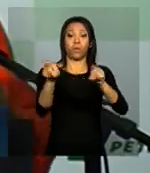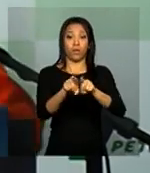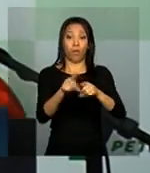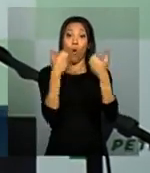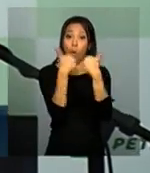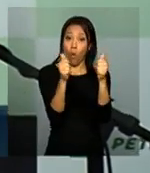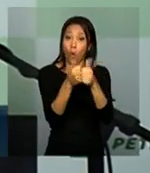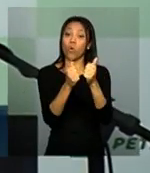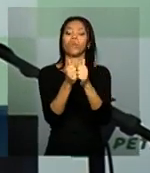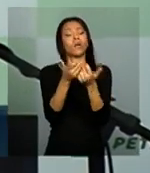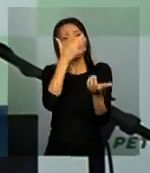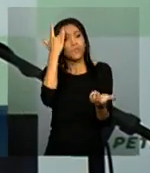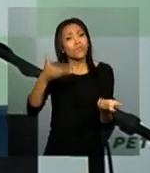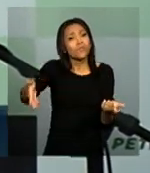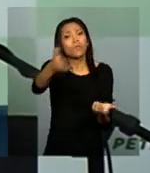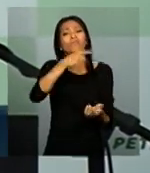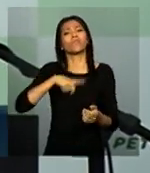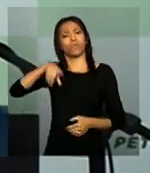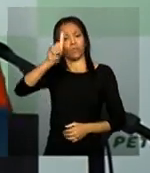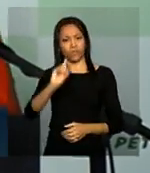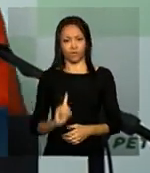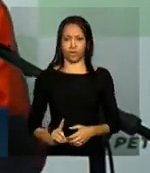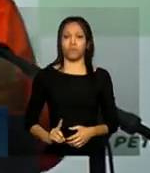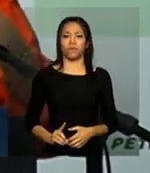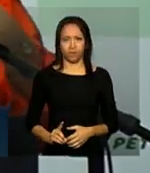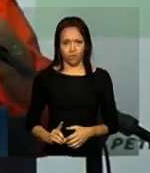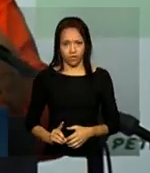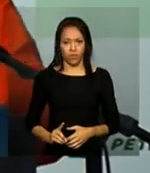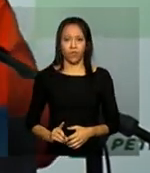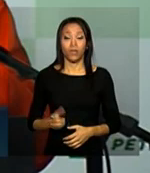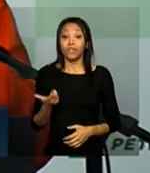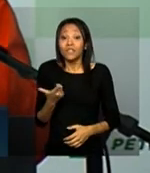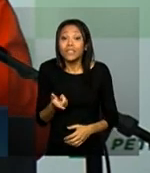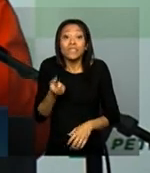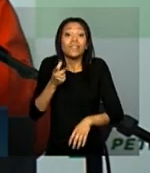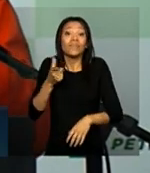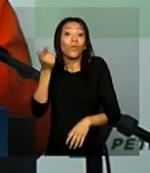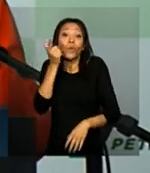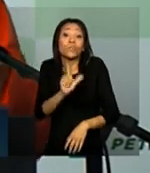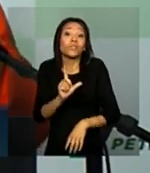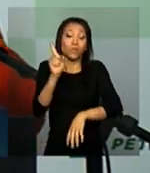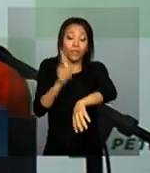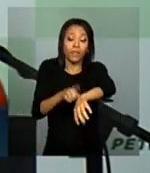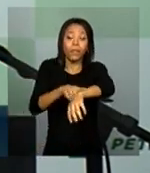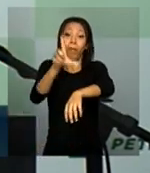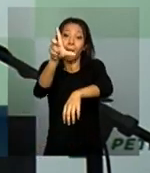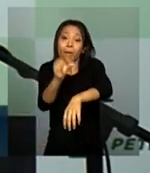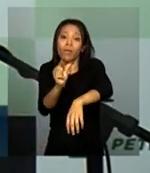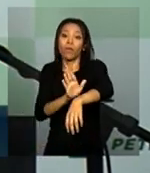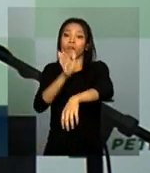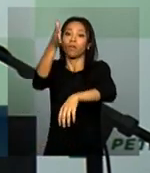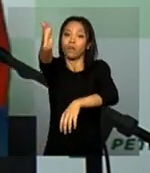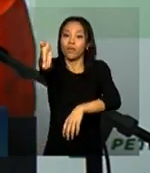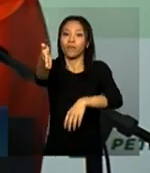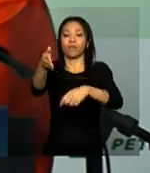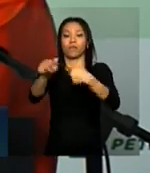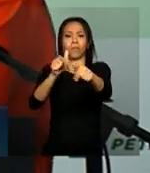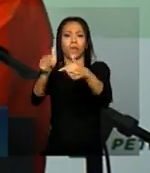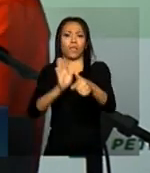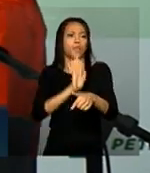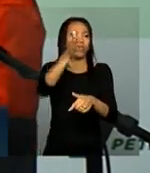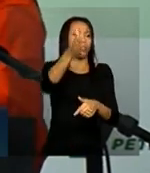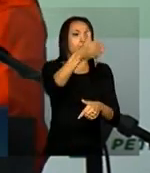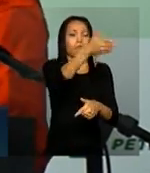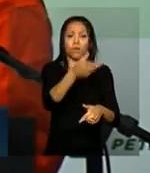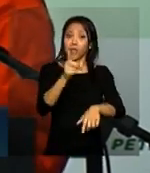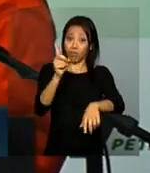pessoas têm o direito de ganhar o tempo delas. Porque o tempo que você perde no transporte